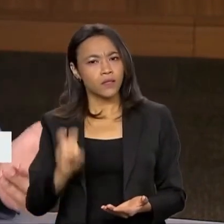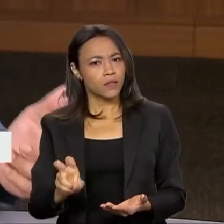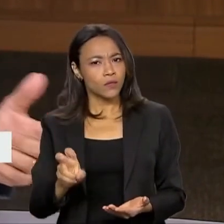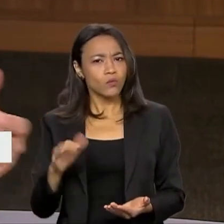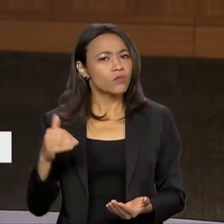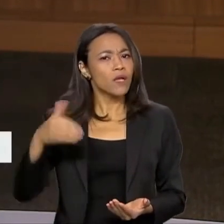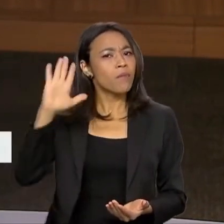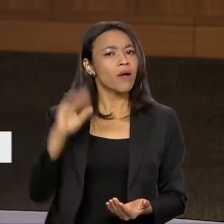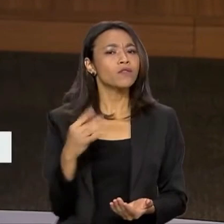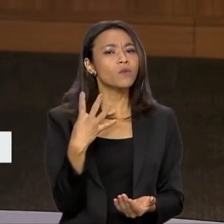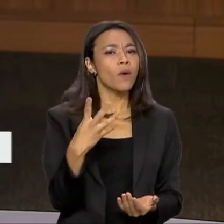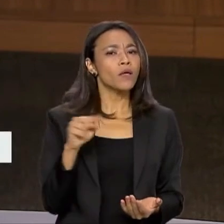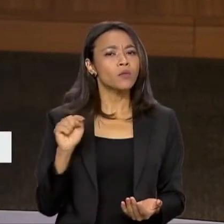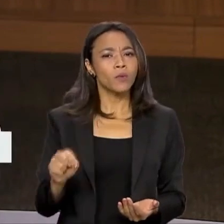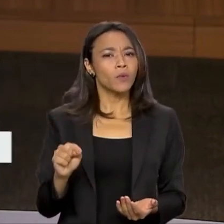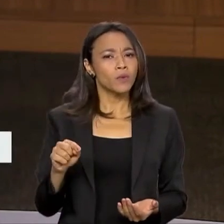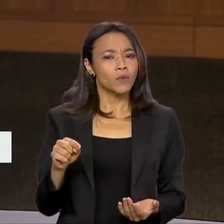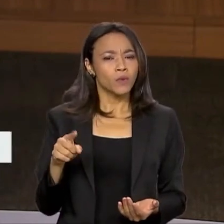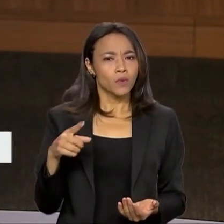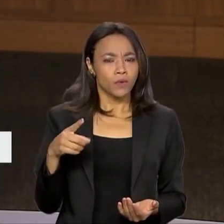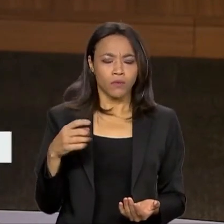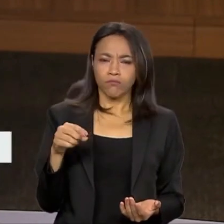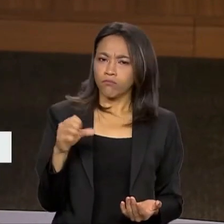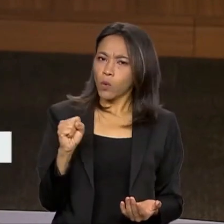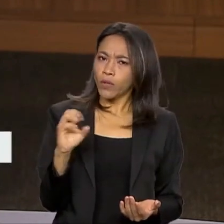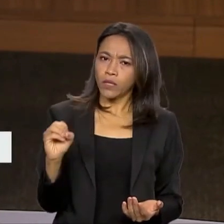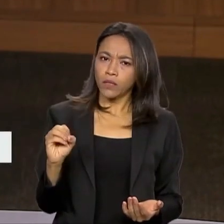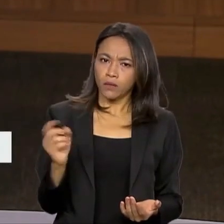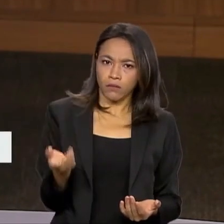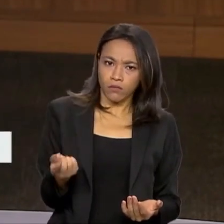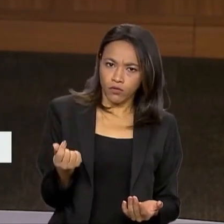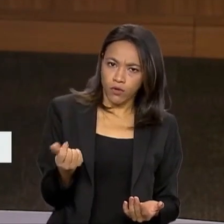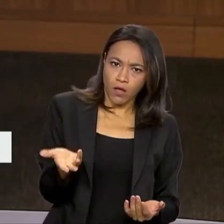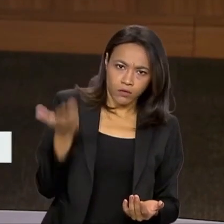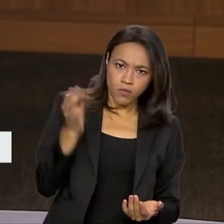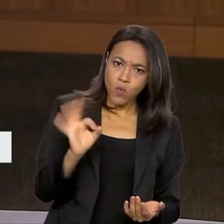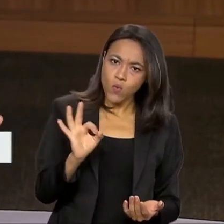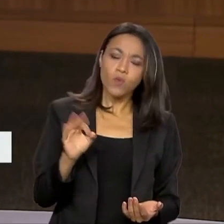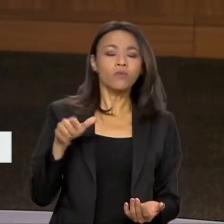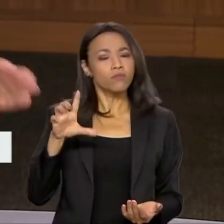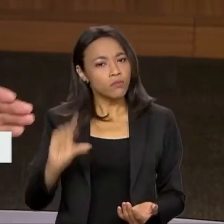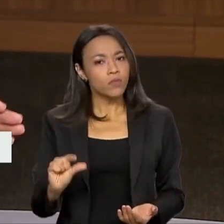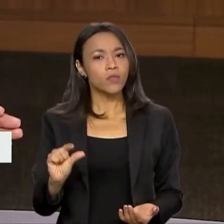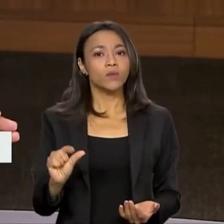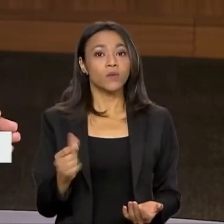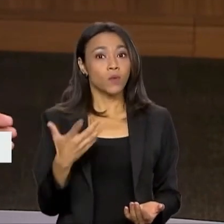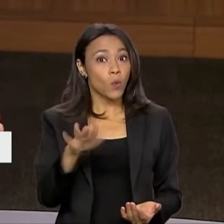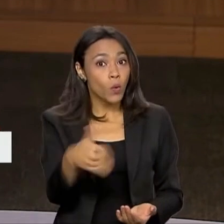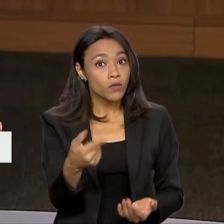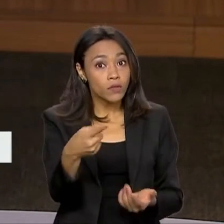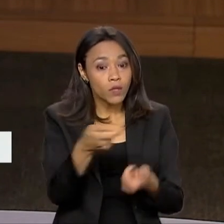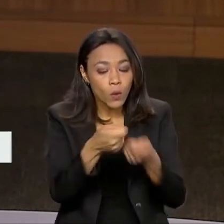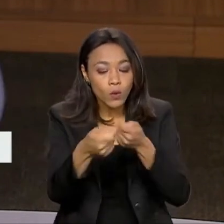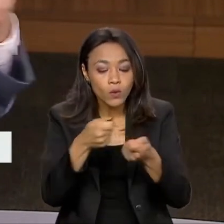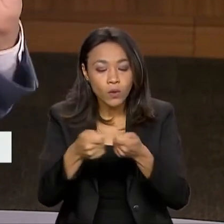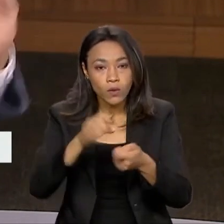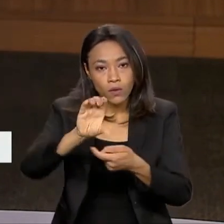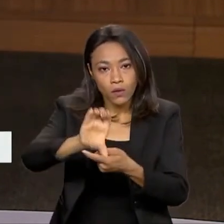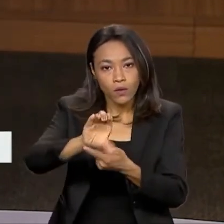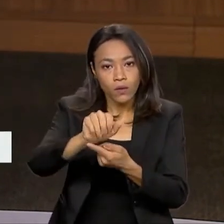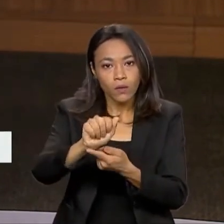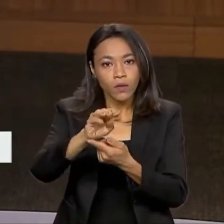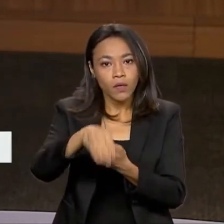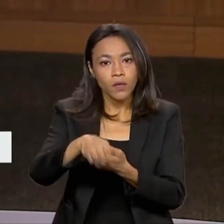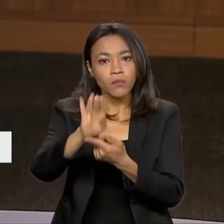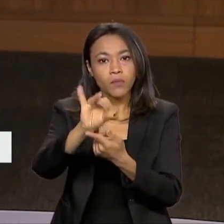4,80 isso deu uma vantagem muito grande para o Brasil porque quando você traz o câmbio para uma normalidade vai estar completamente